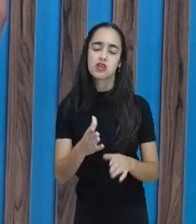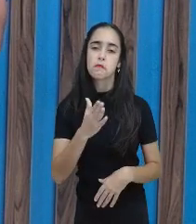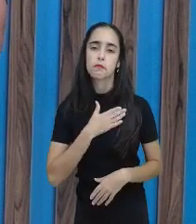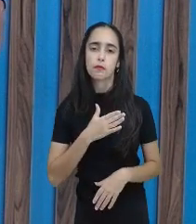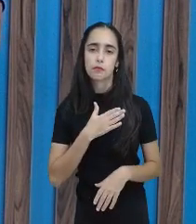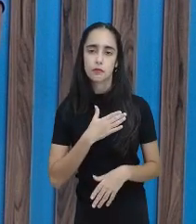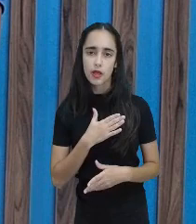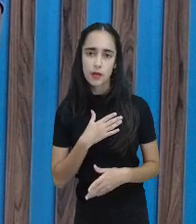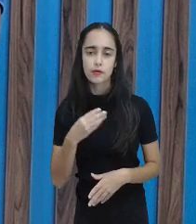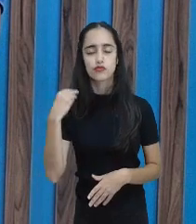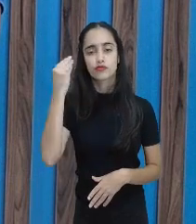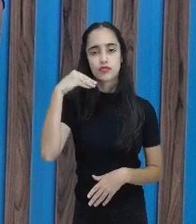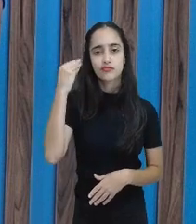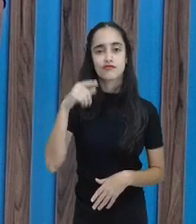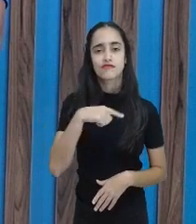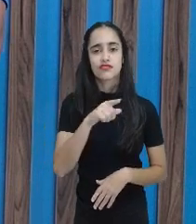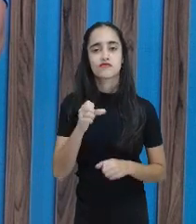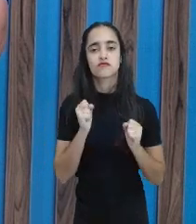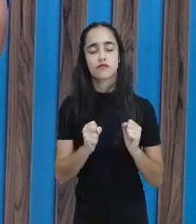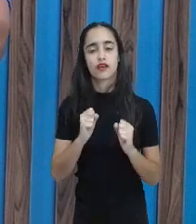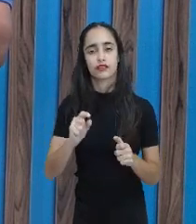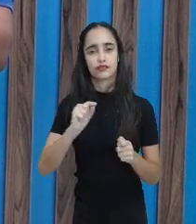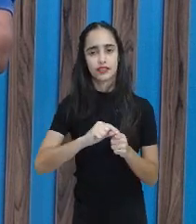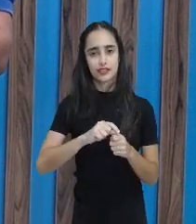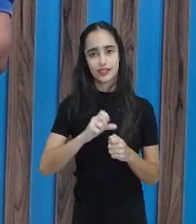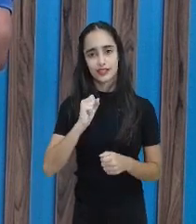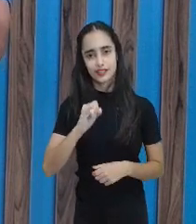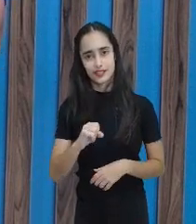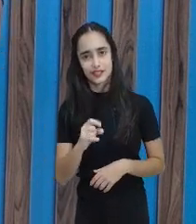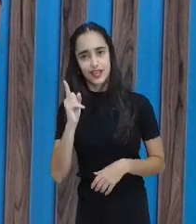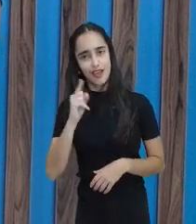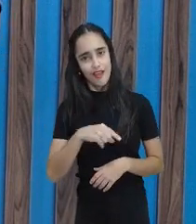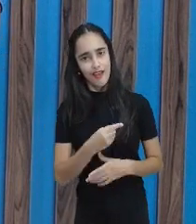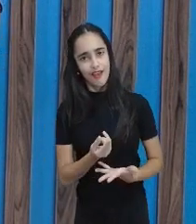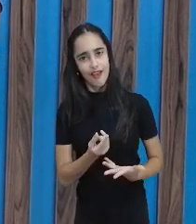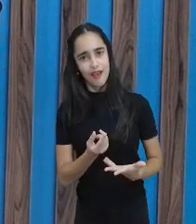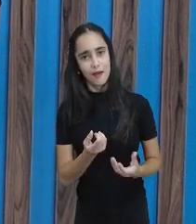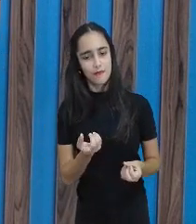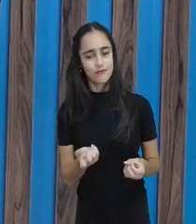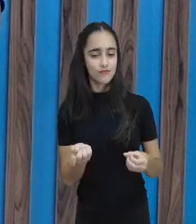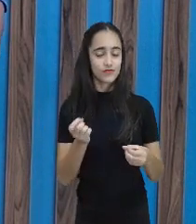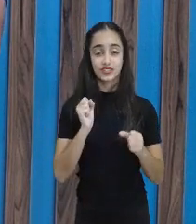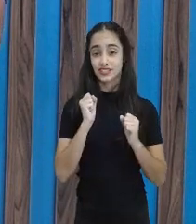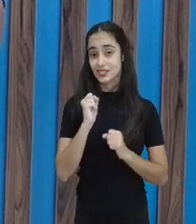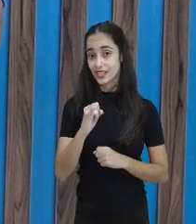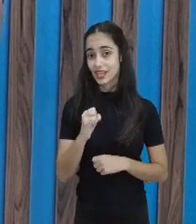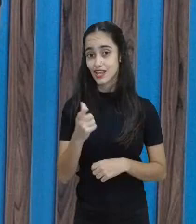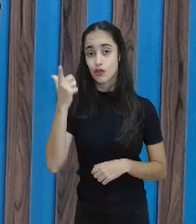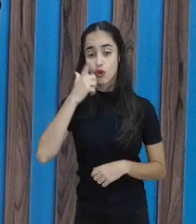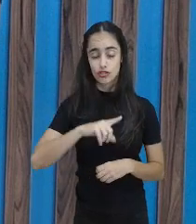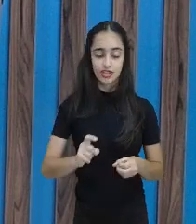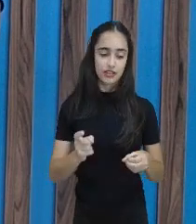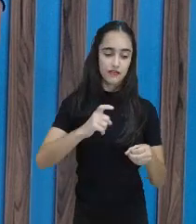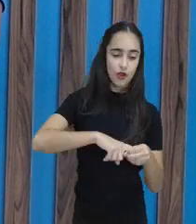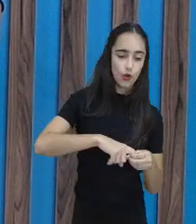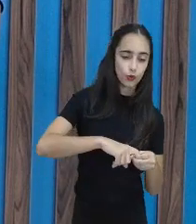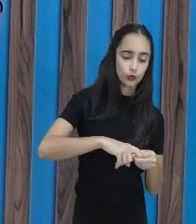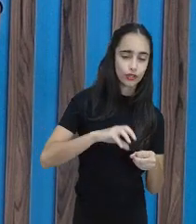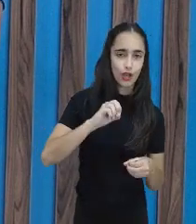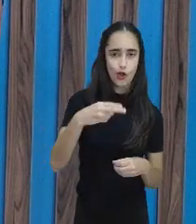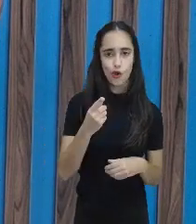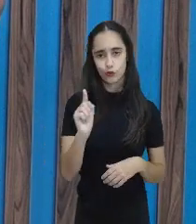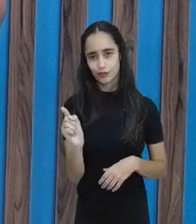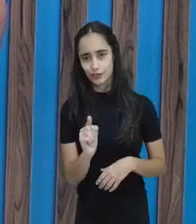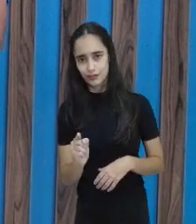uma experiência que você pode fazer, mostrando se a matéria é reversível ou irreversível. Então, o gelo, o ovo, tá